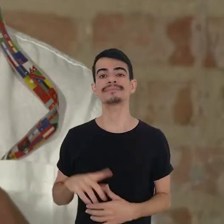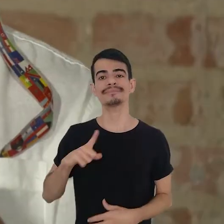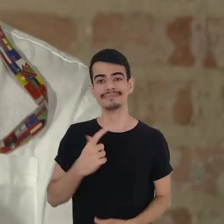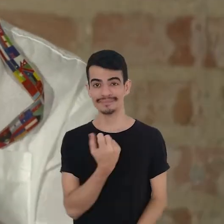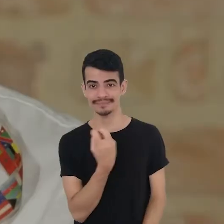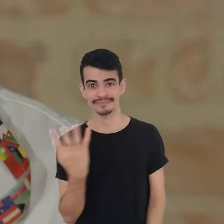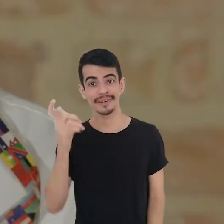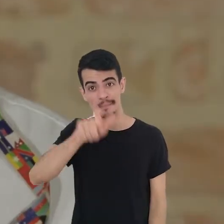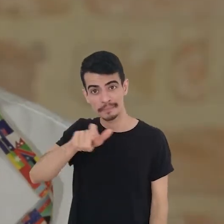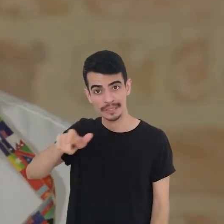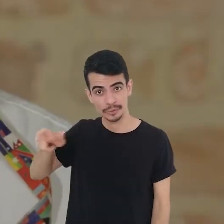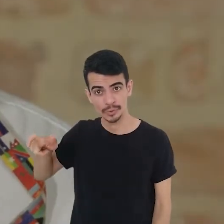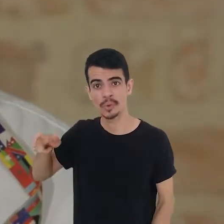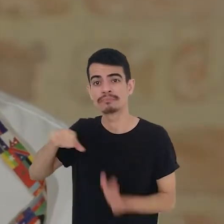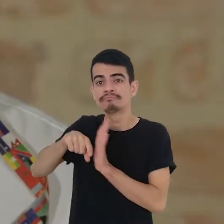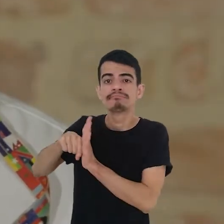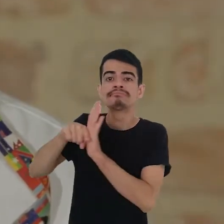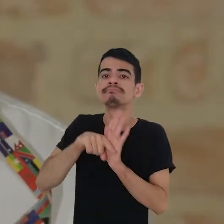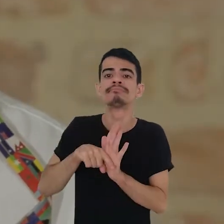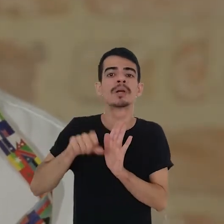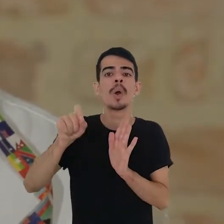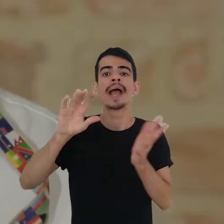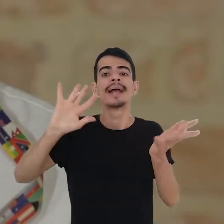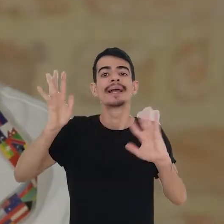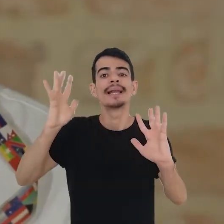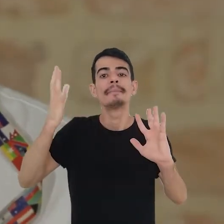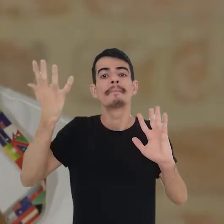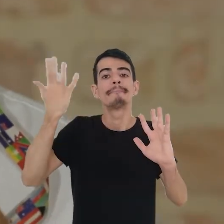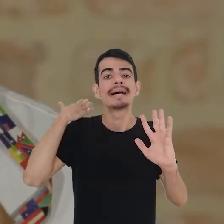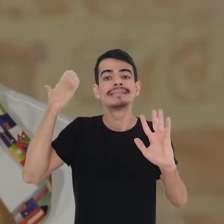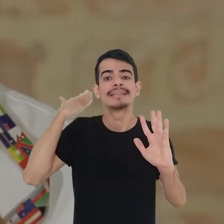eles estudam o clima do passado,